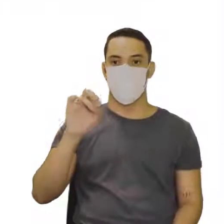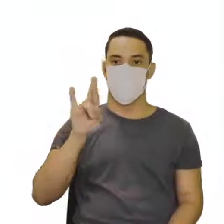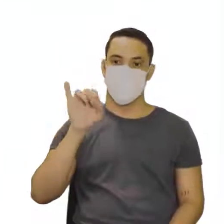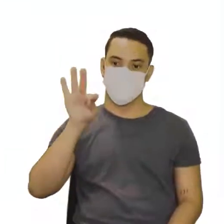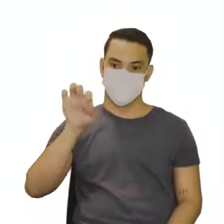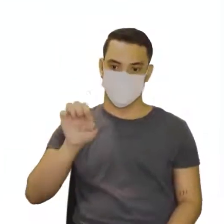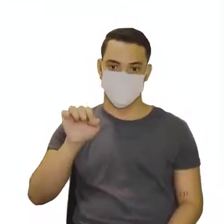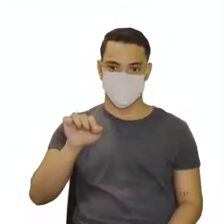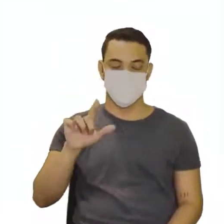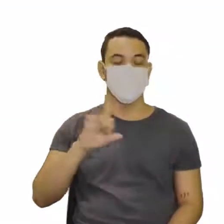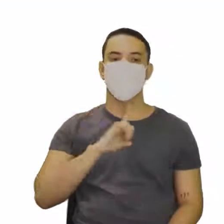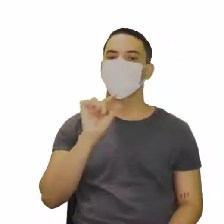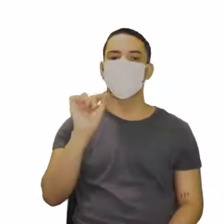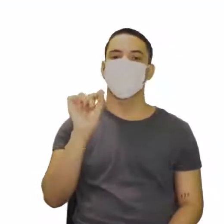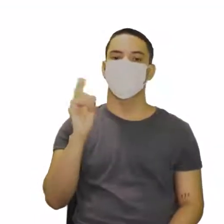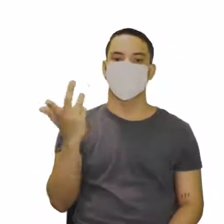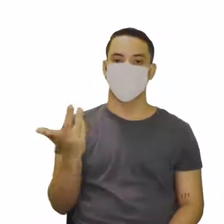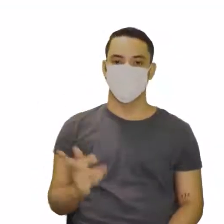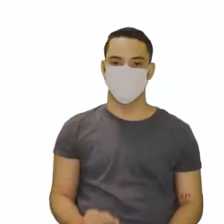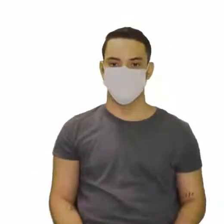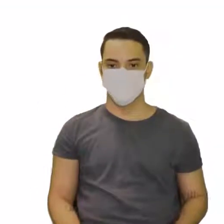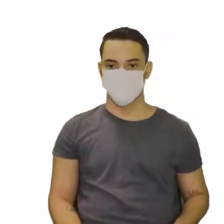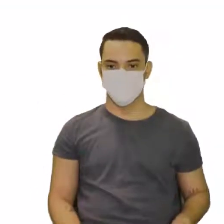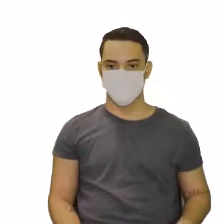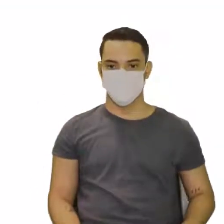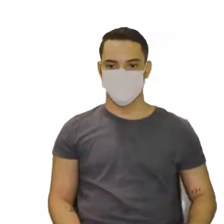aqui? Olha só.